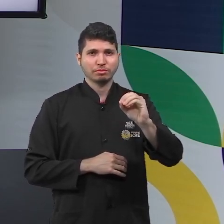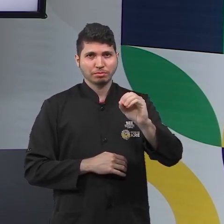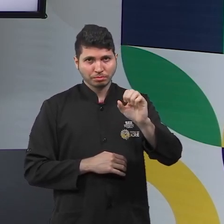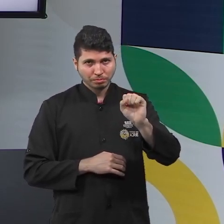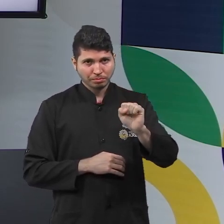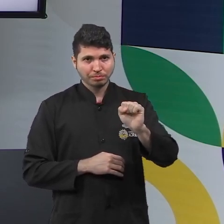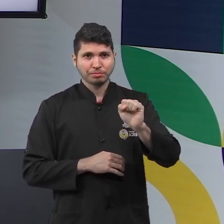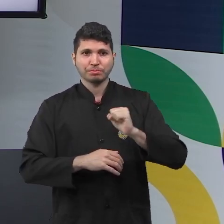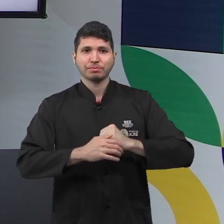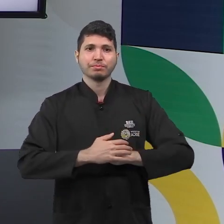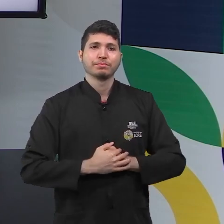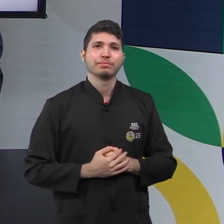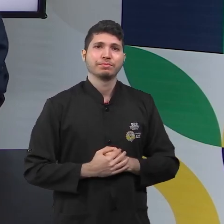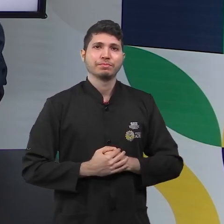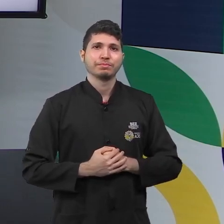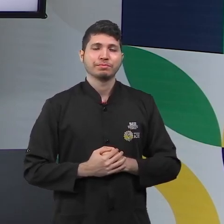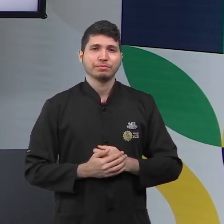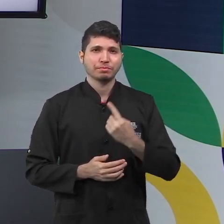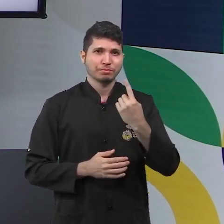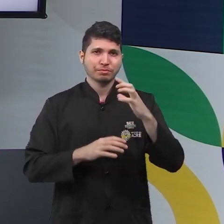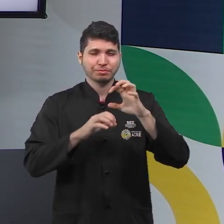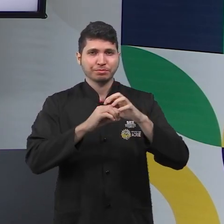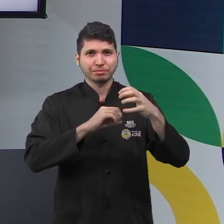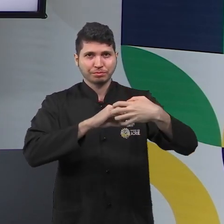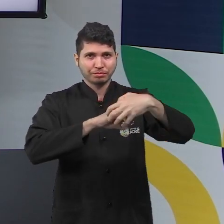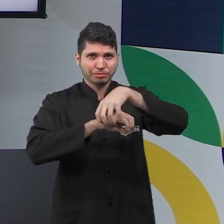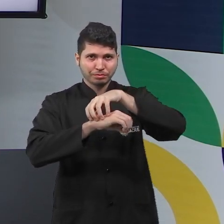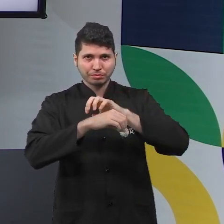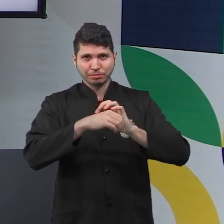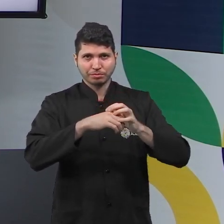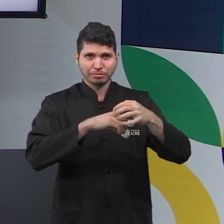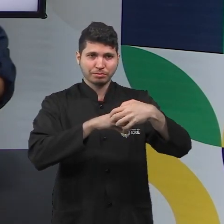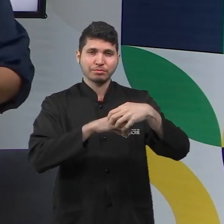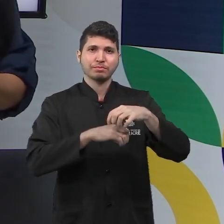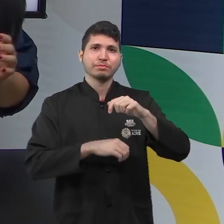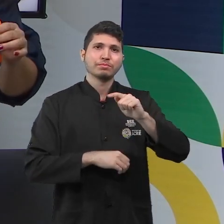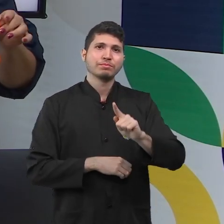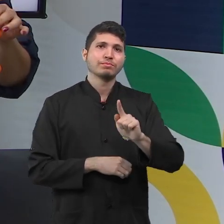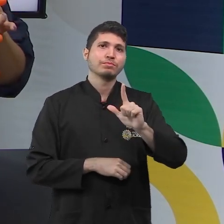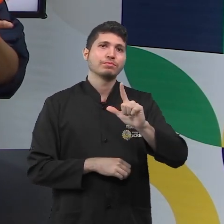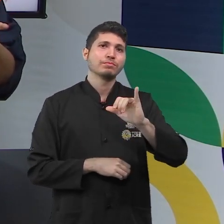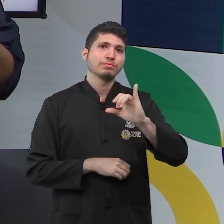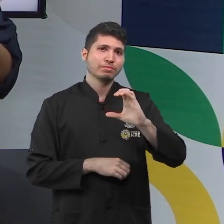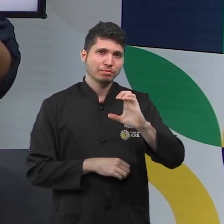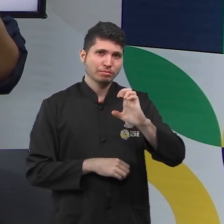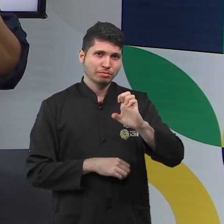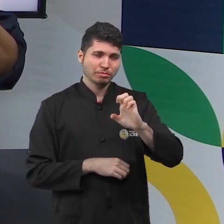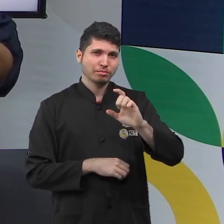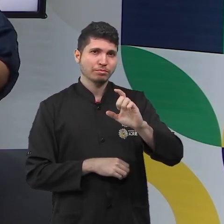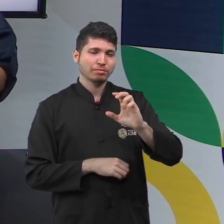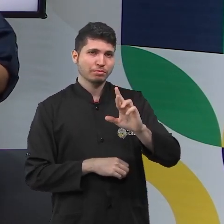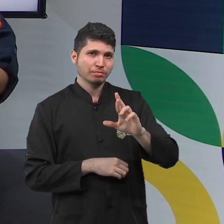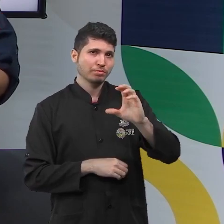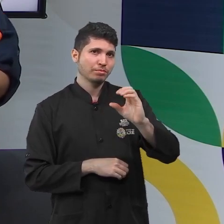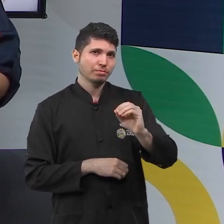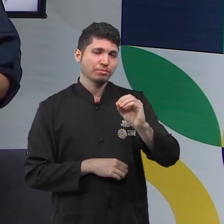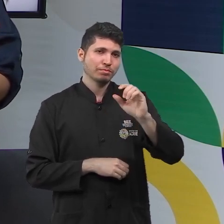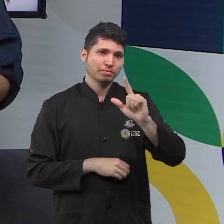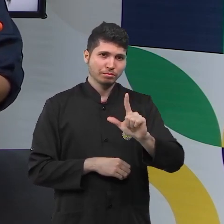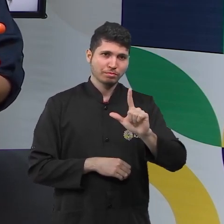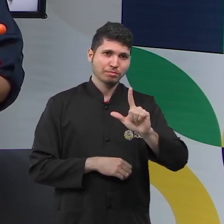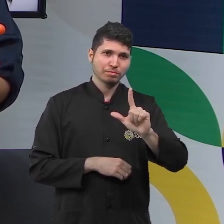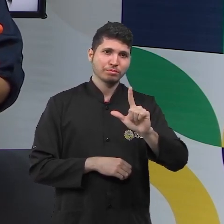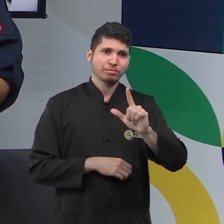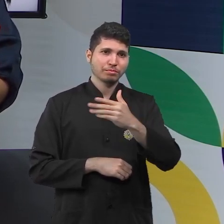uma molécula de glicerol, que é essa daqui, ó. Então, o